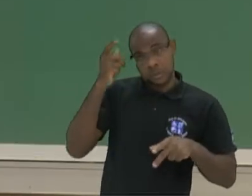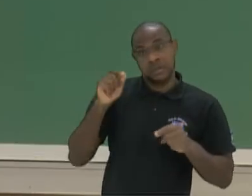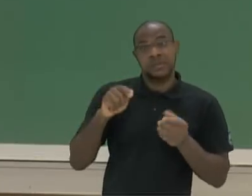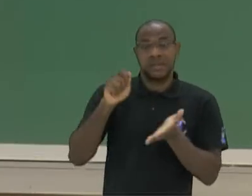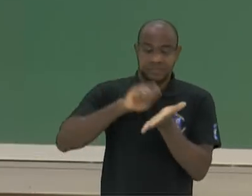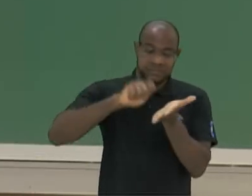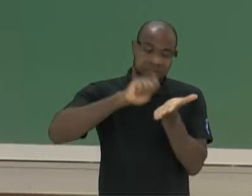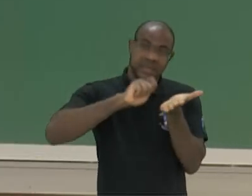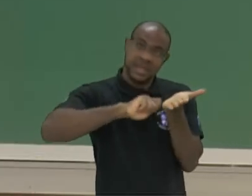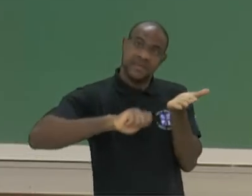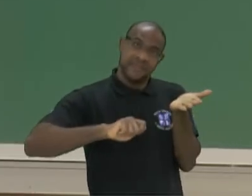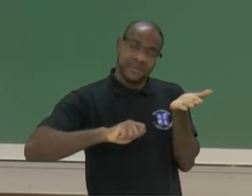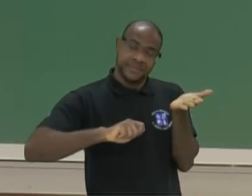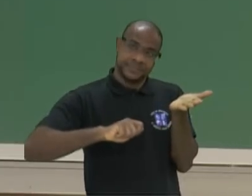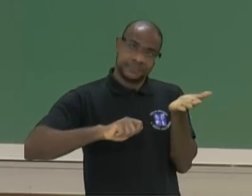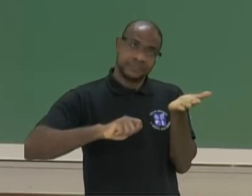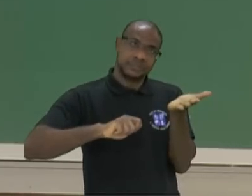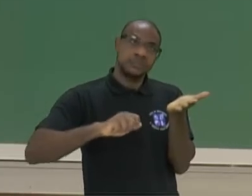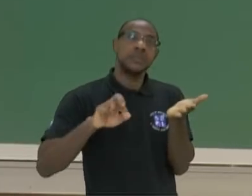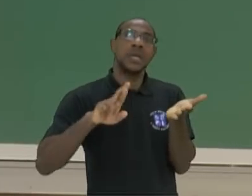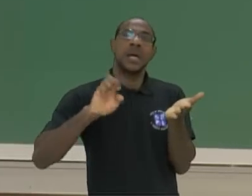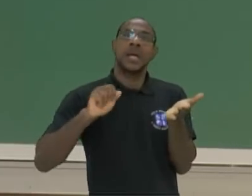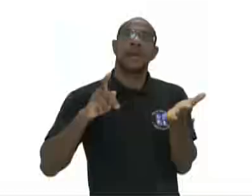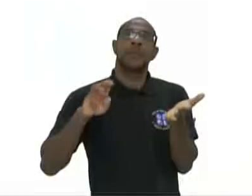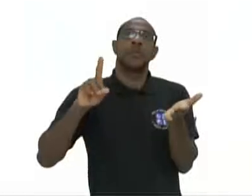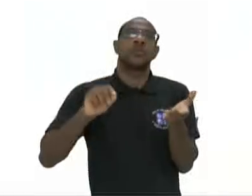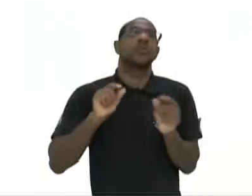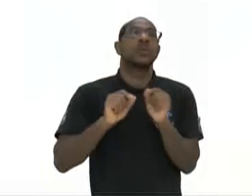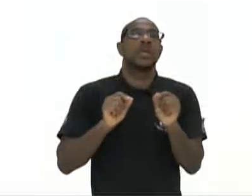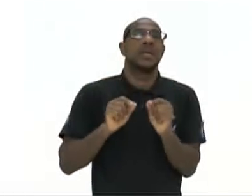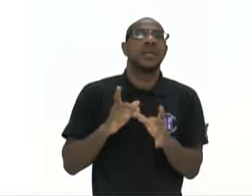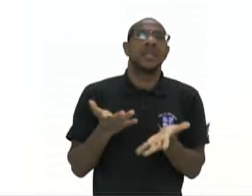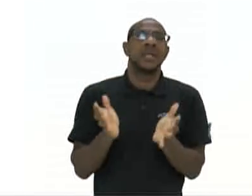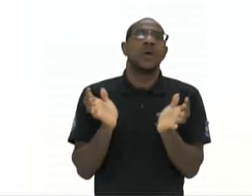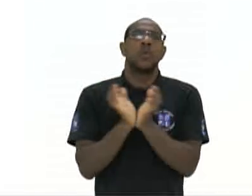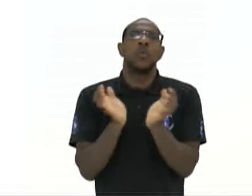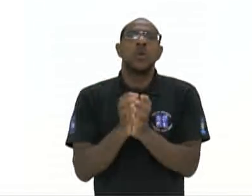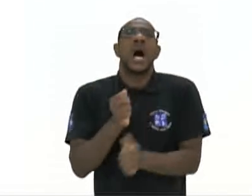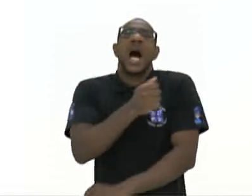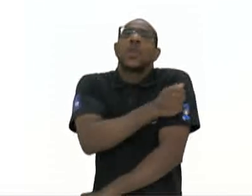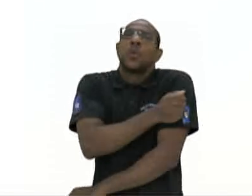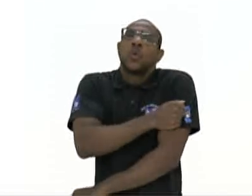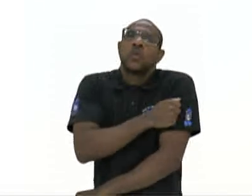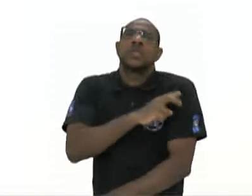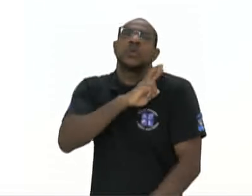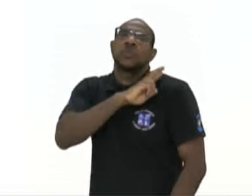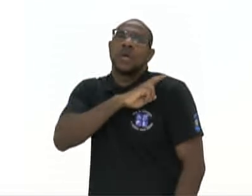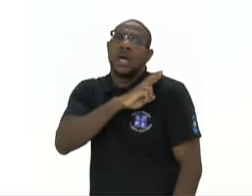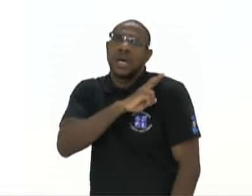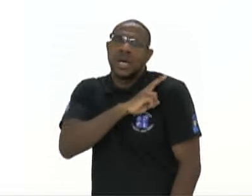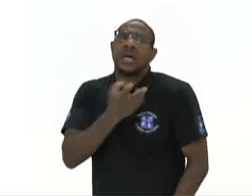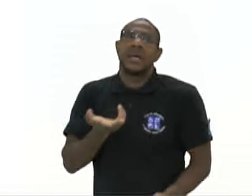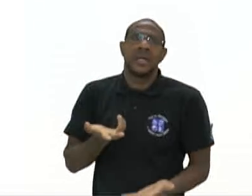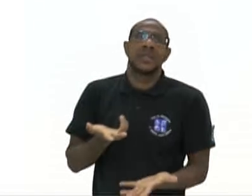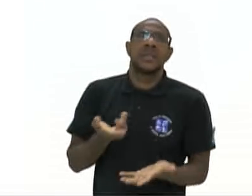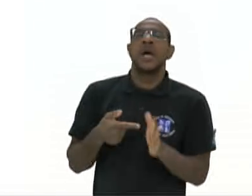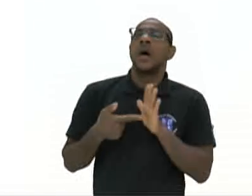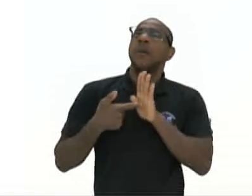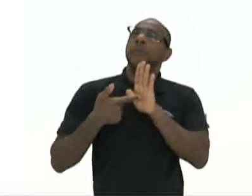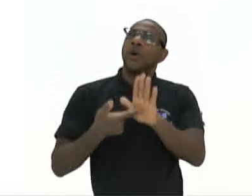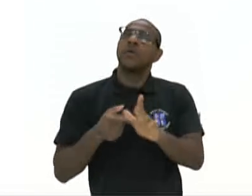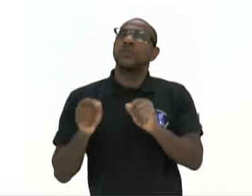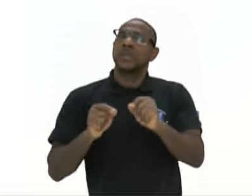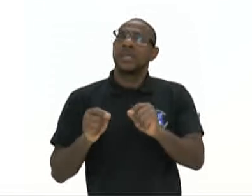Então, coloquei aqui tua turma, tá? Os alunos do 2º ano do ensino médio manifestam seu mais